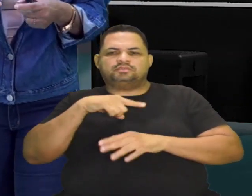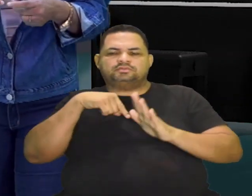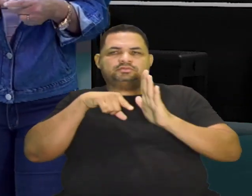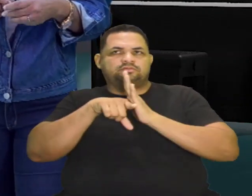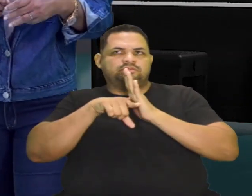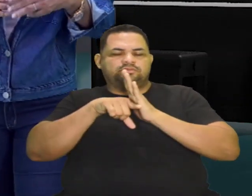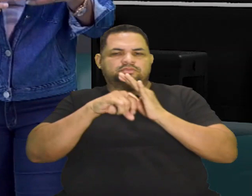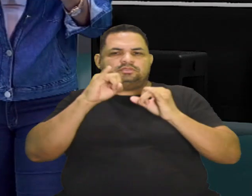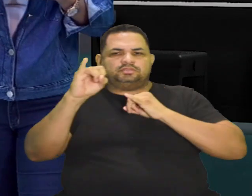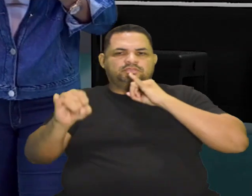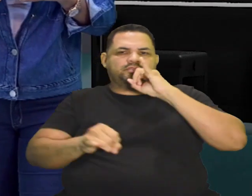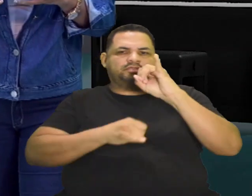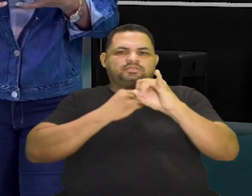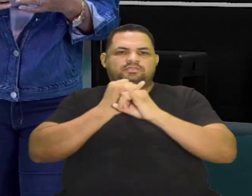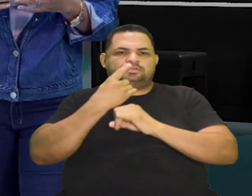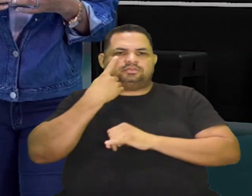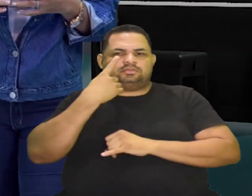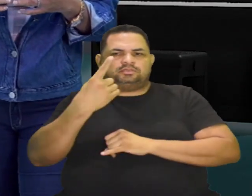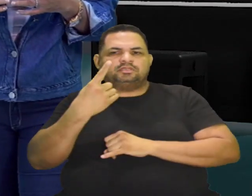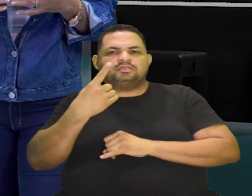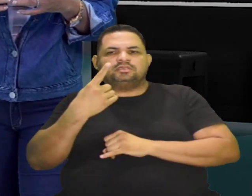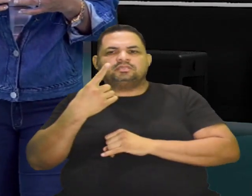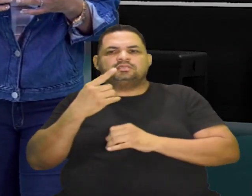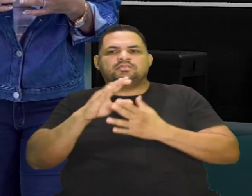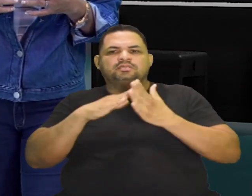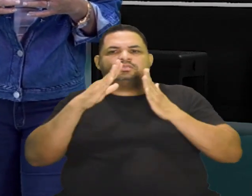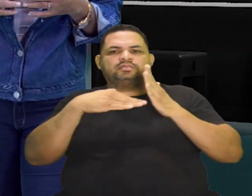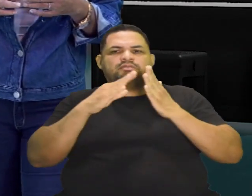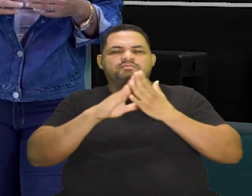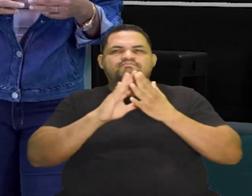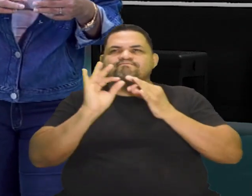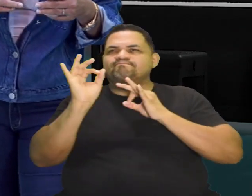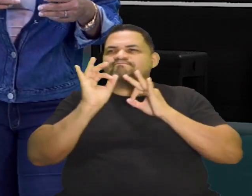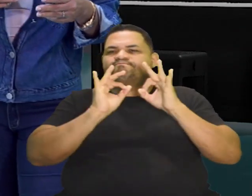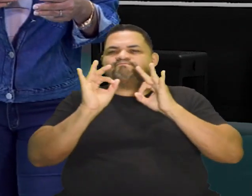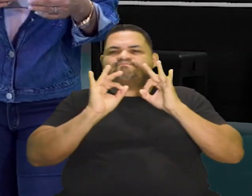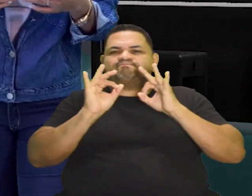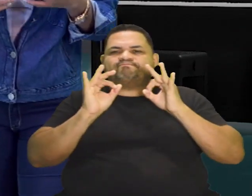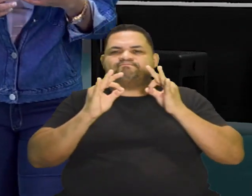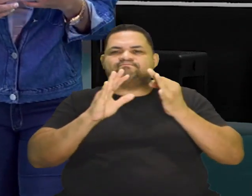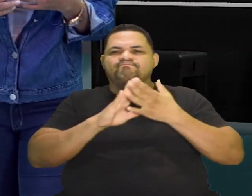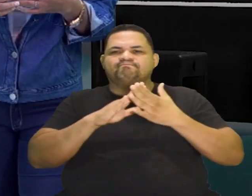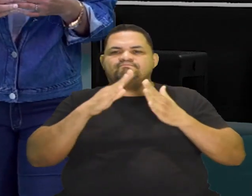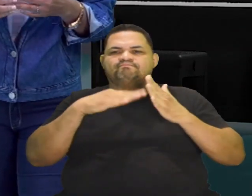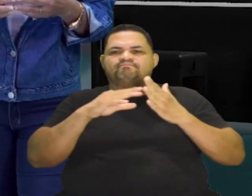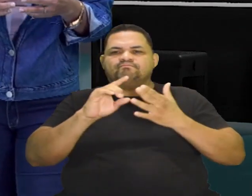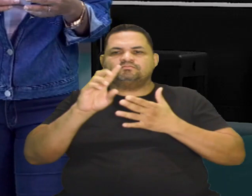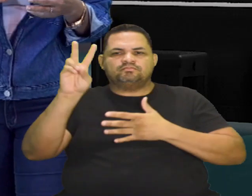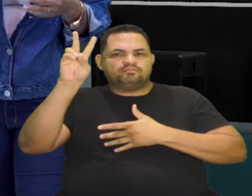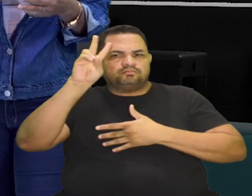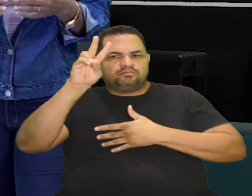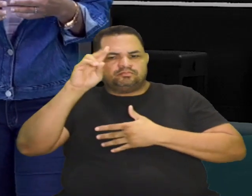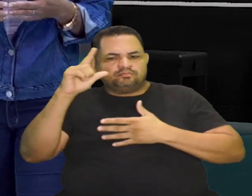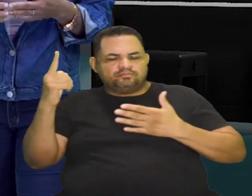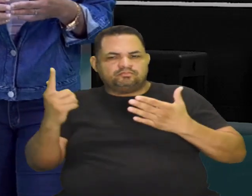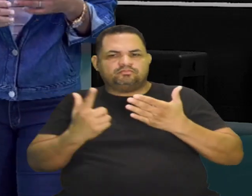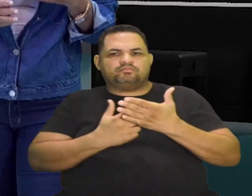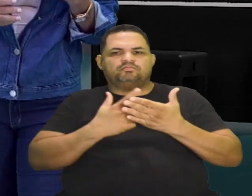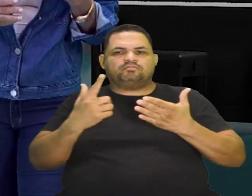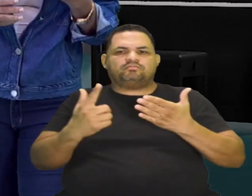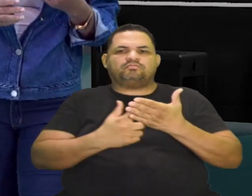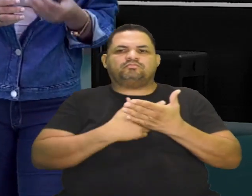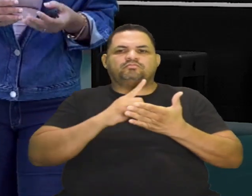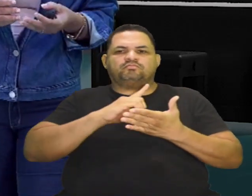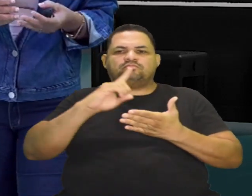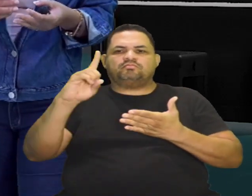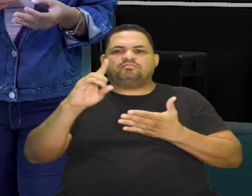observar que são pinturas magníficas, né? Ele pintou histórias bíblicas, passagens bíblicas,